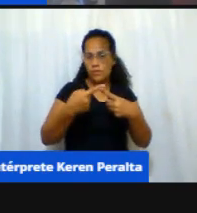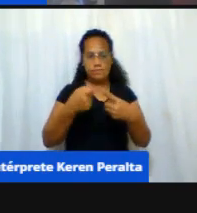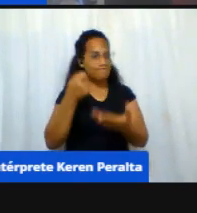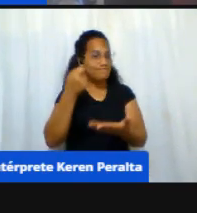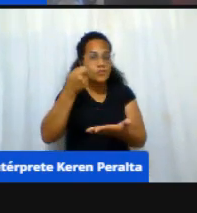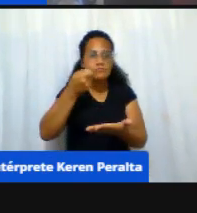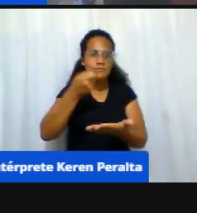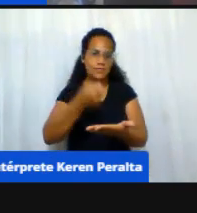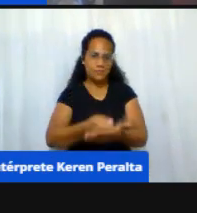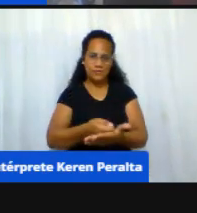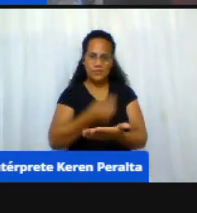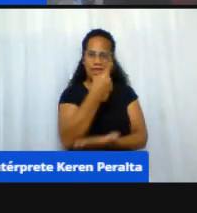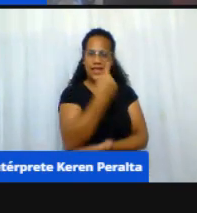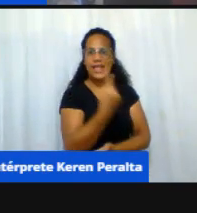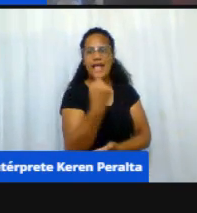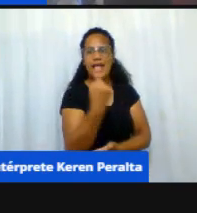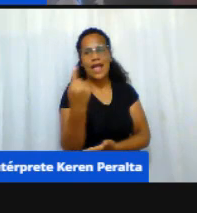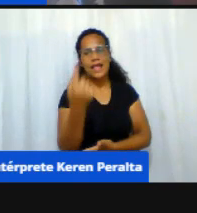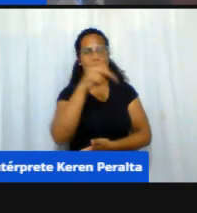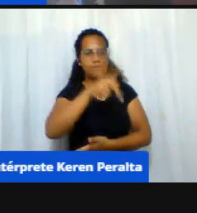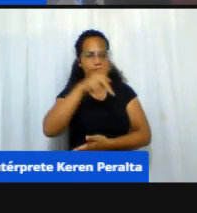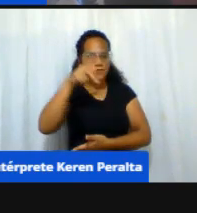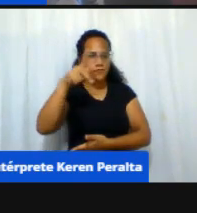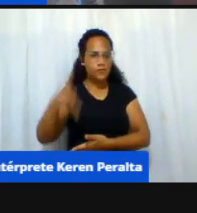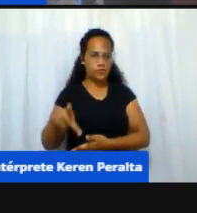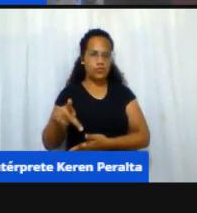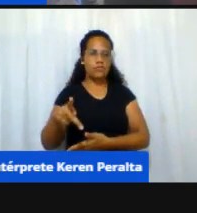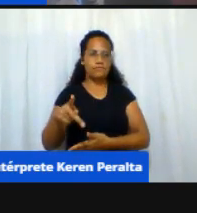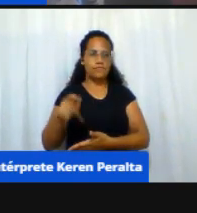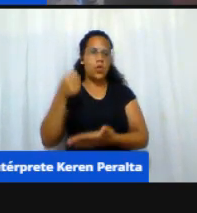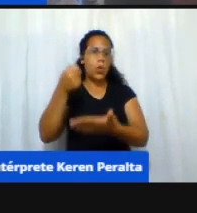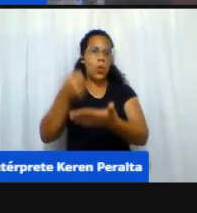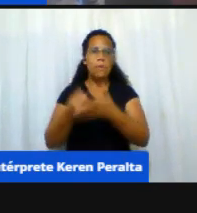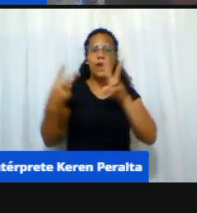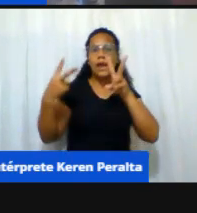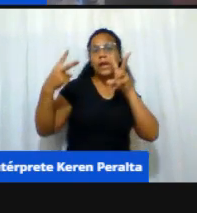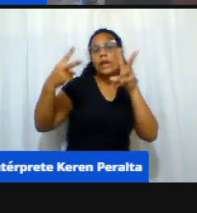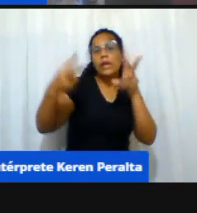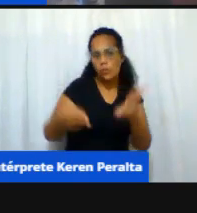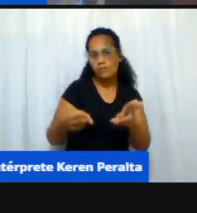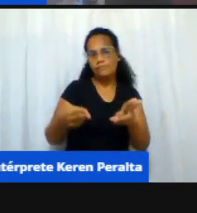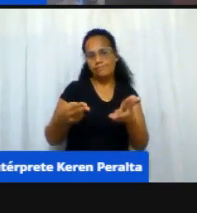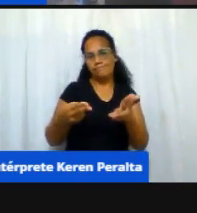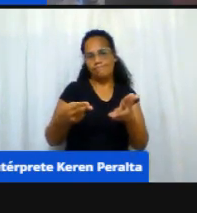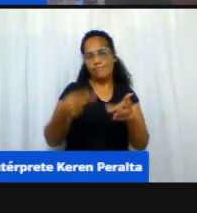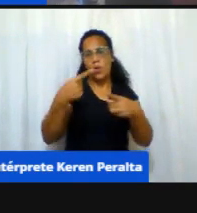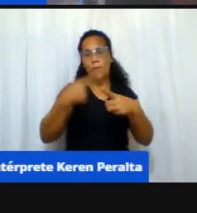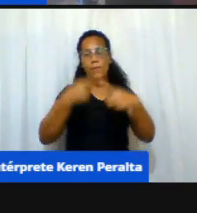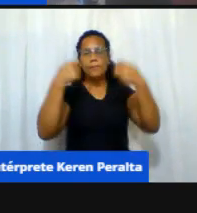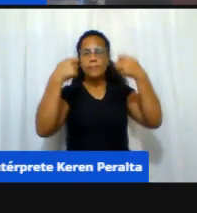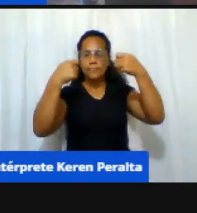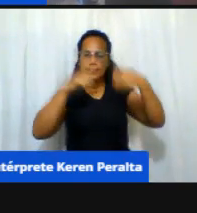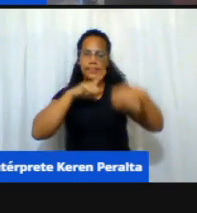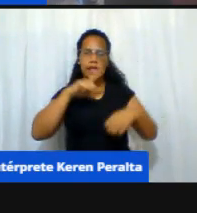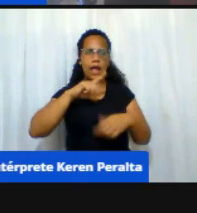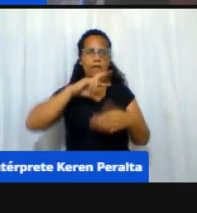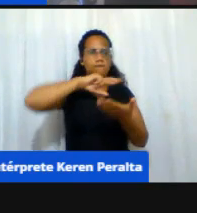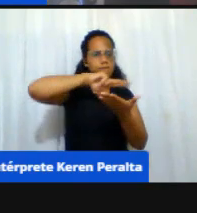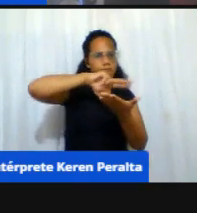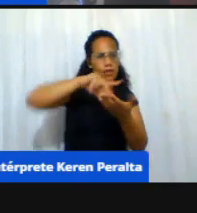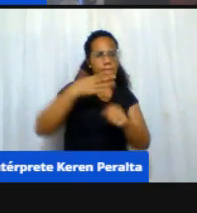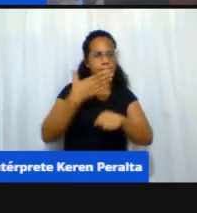mesma rota de cumprimento, havendo muitas habilidades que facultam seu desenvolvimento para mais de um ano